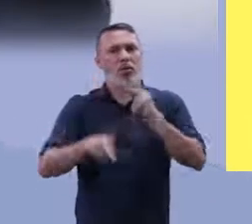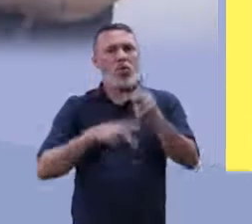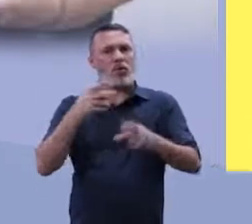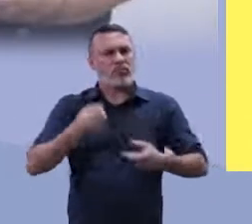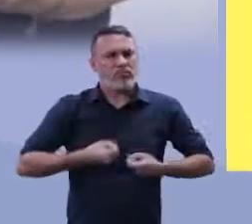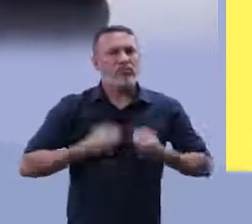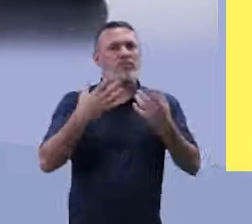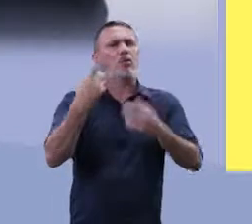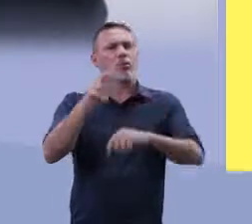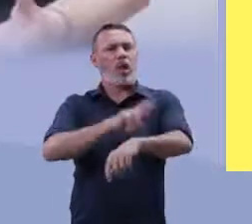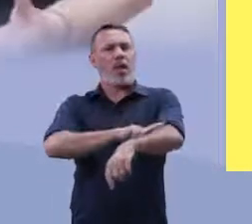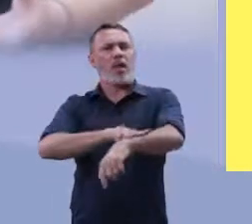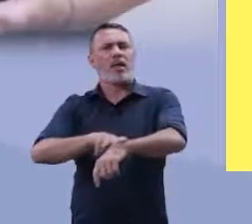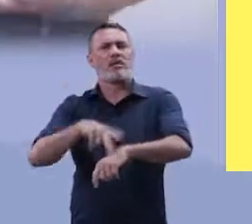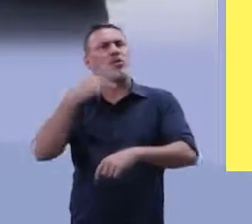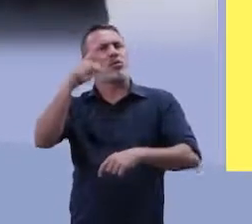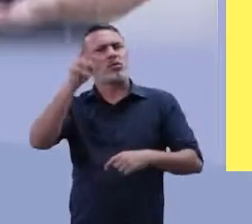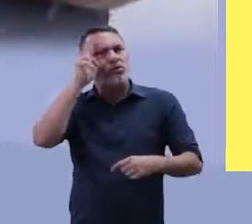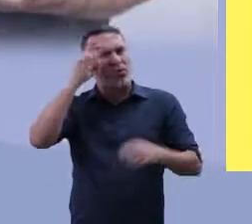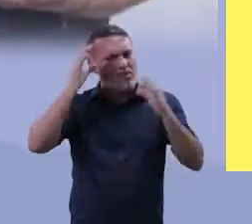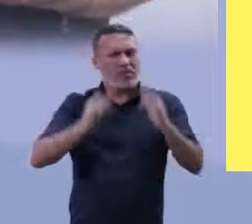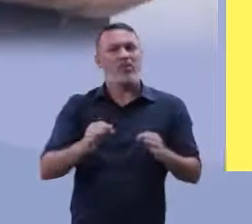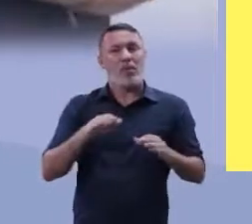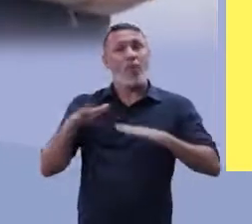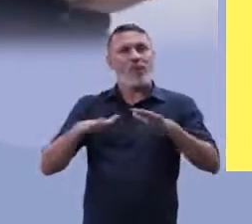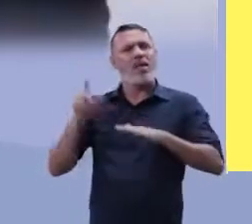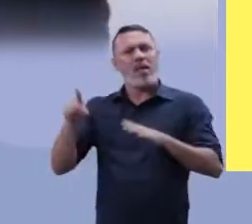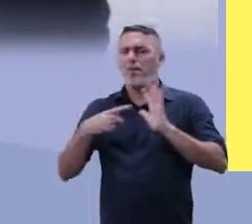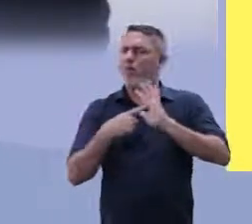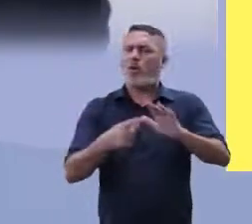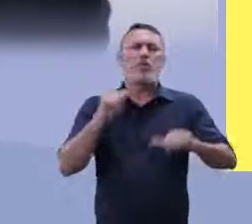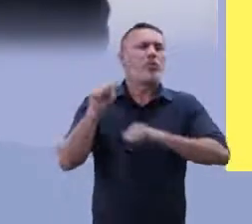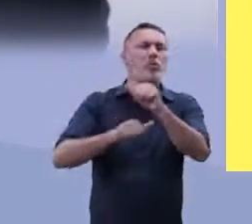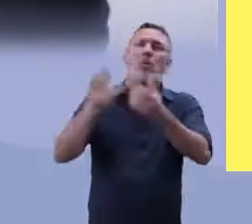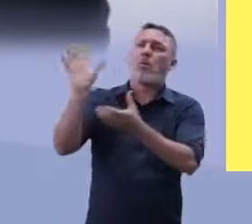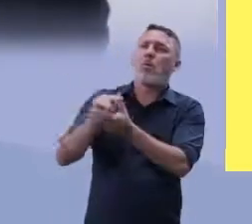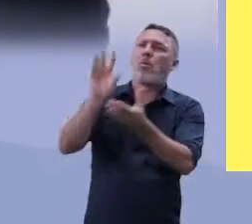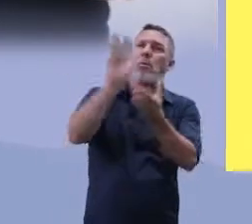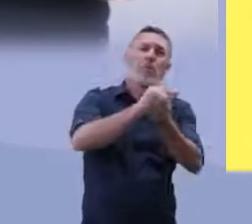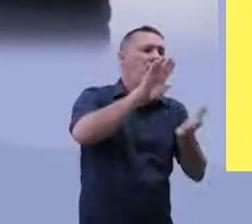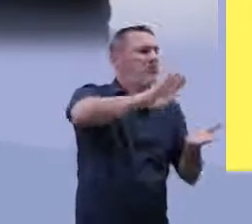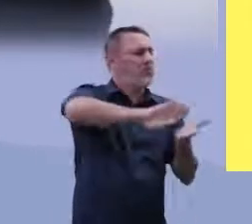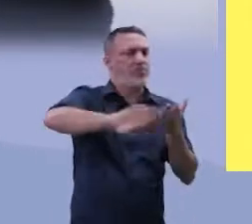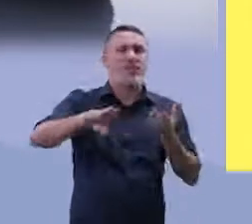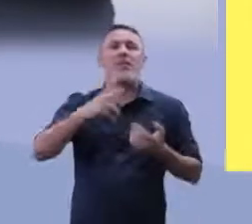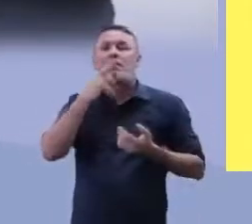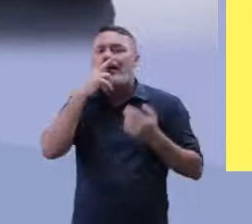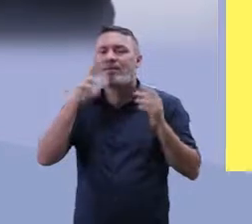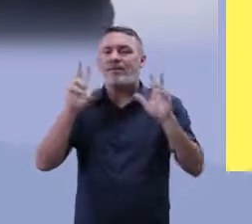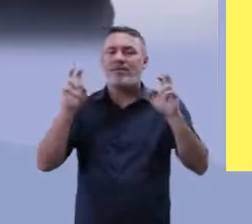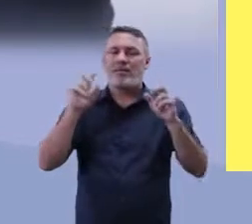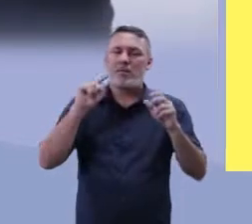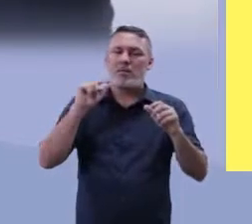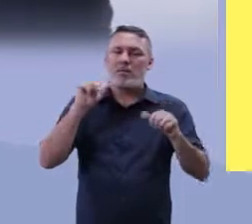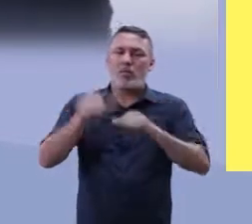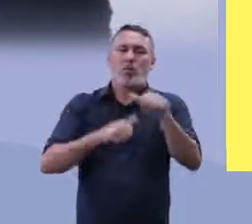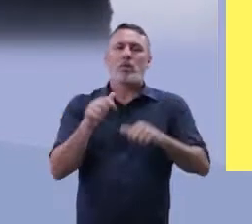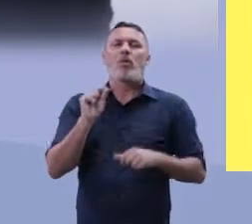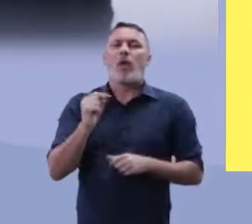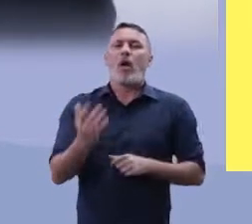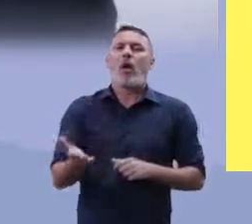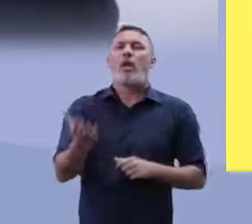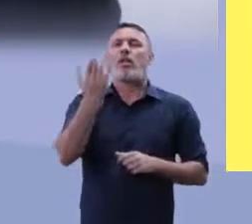do teu povo, da tua raça, da tua história. Então, esse movimento propõe o alimentar-se do